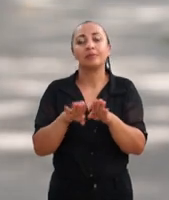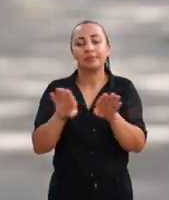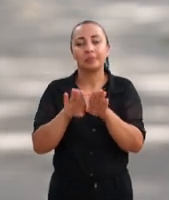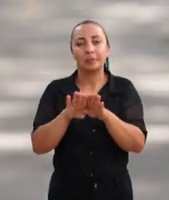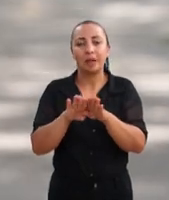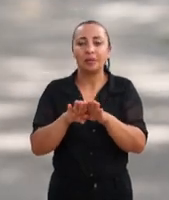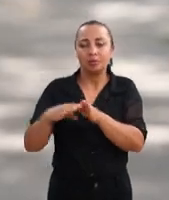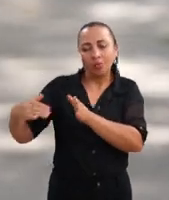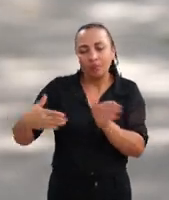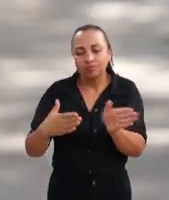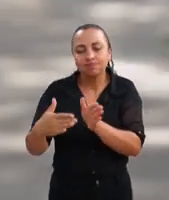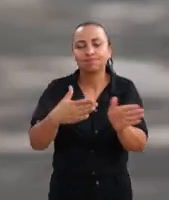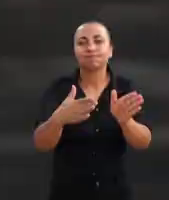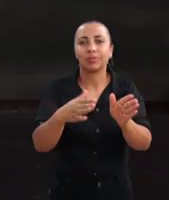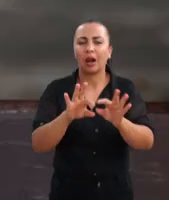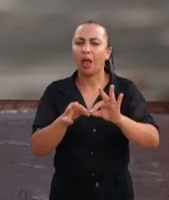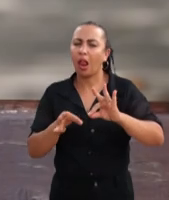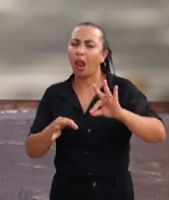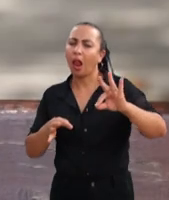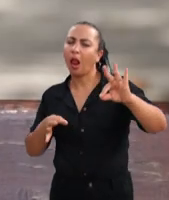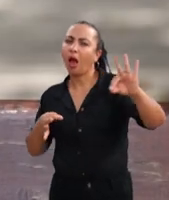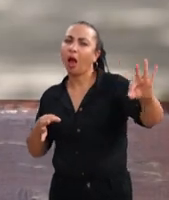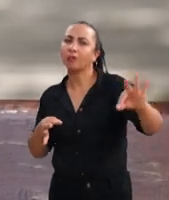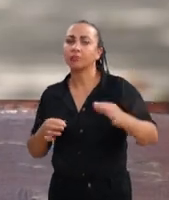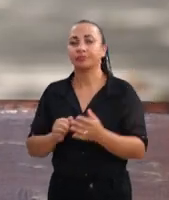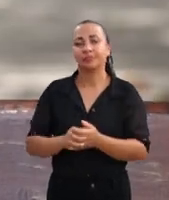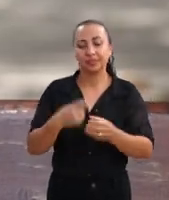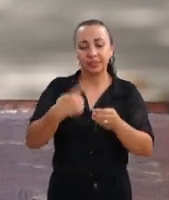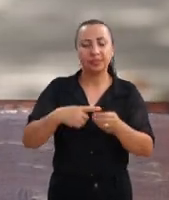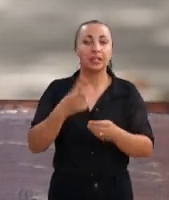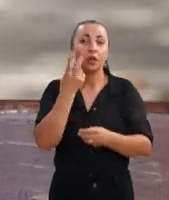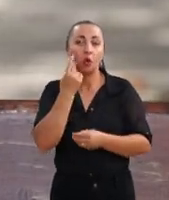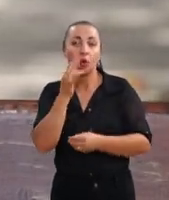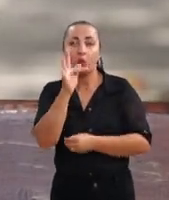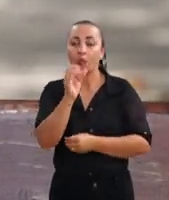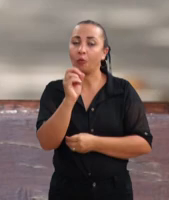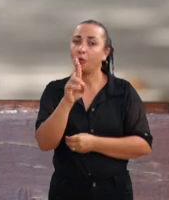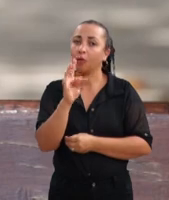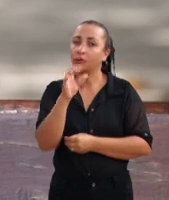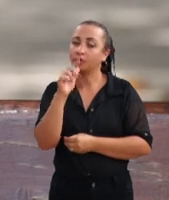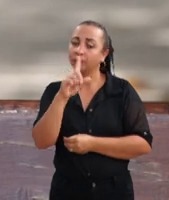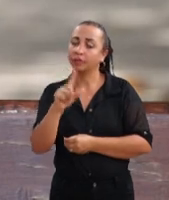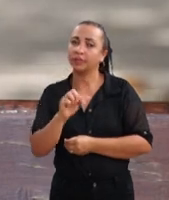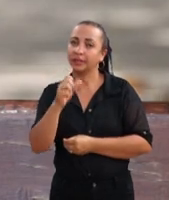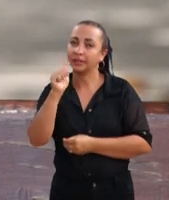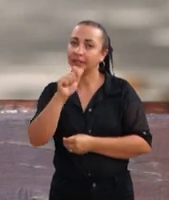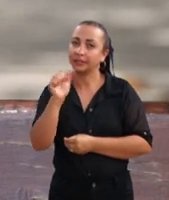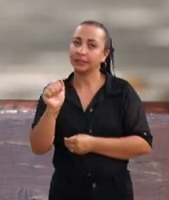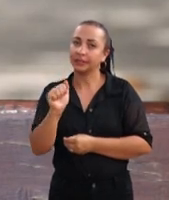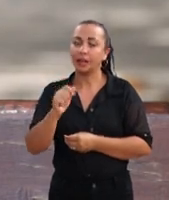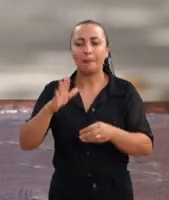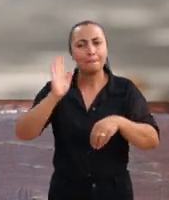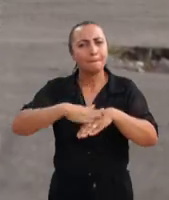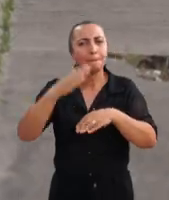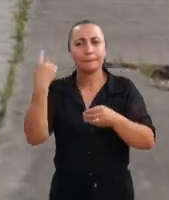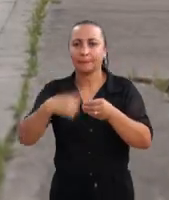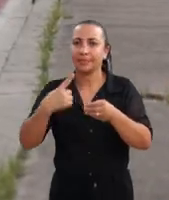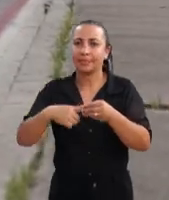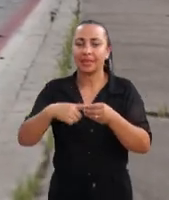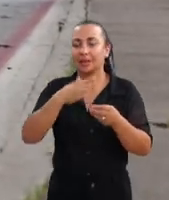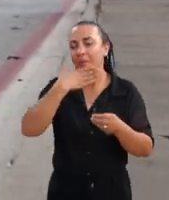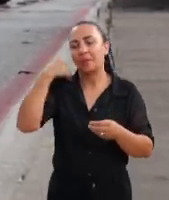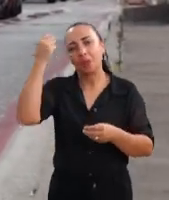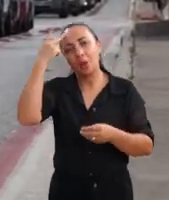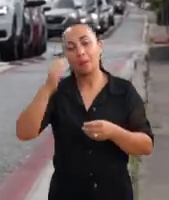malha cicloviar extensa Fortaleza teve um destaque que Afinal nós estamos nas cidades